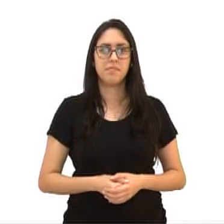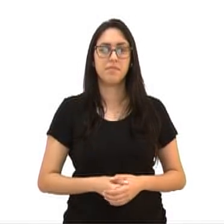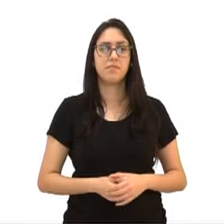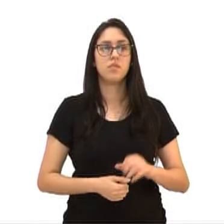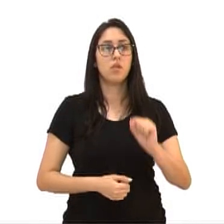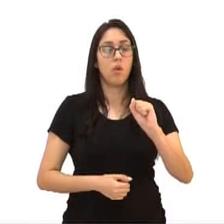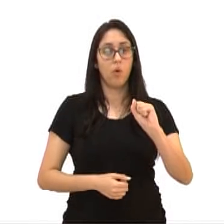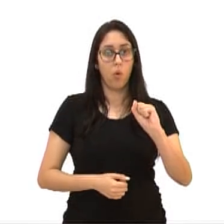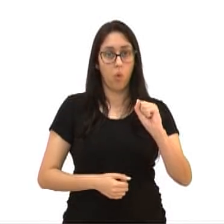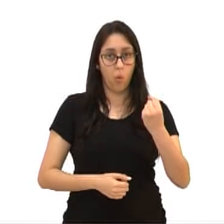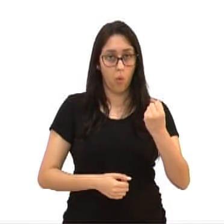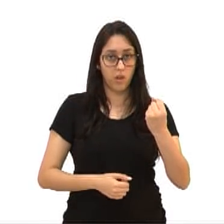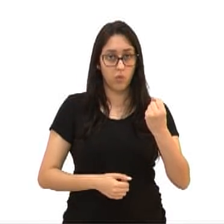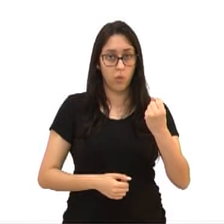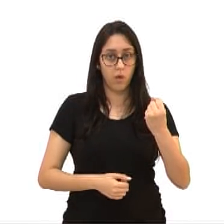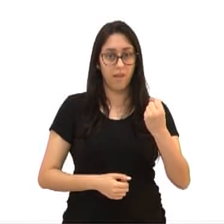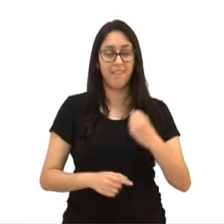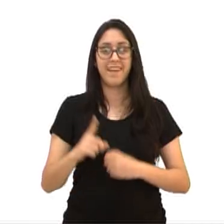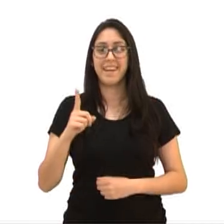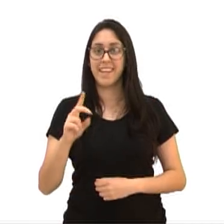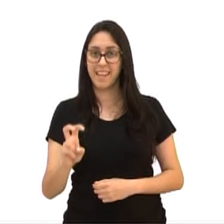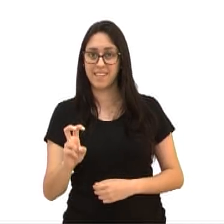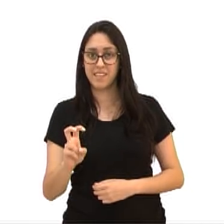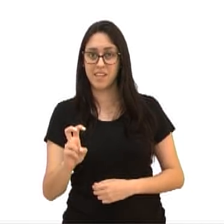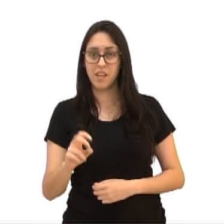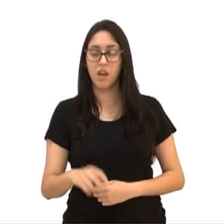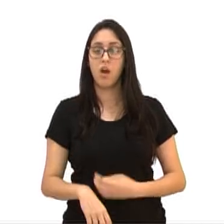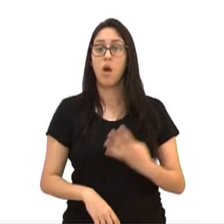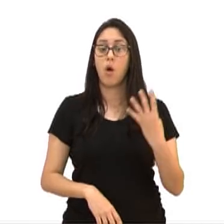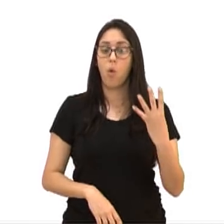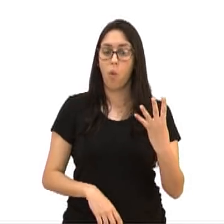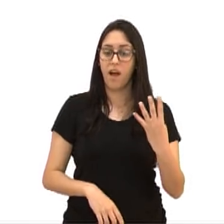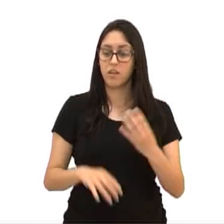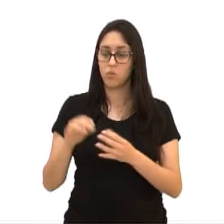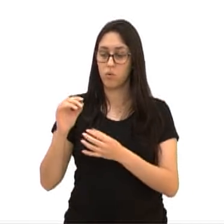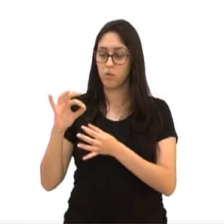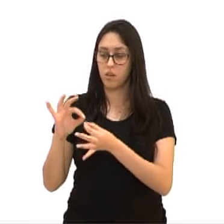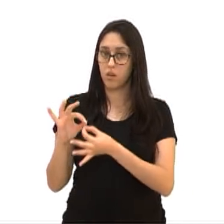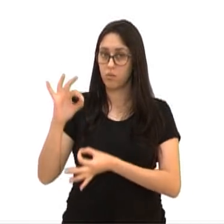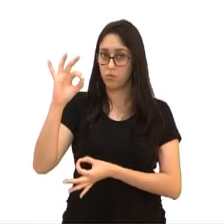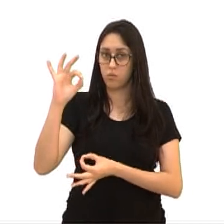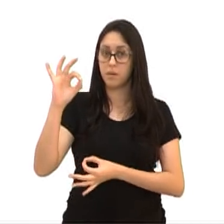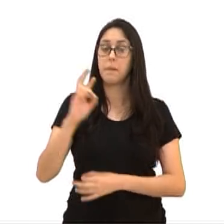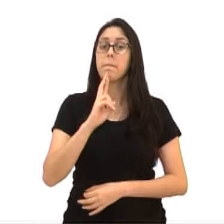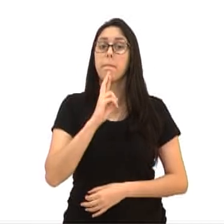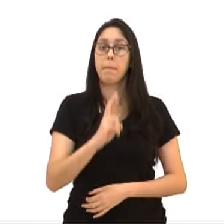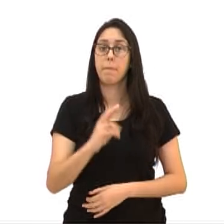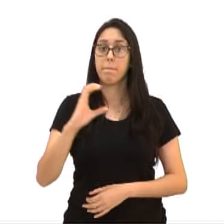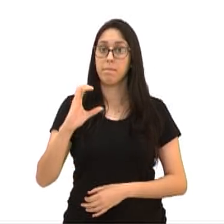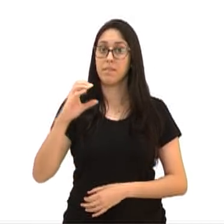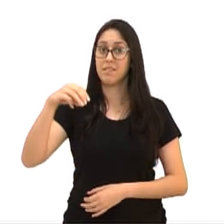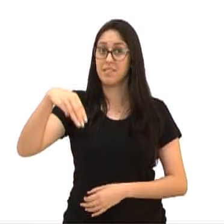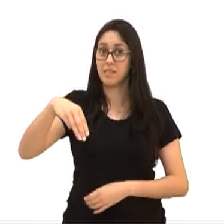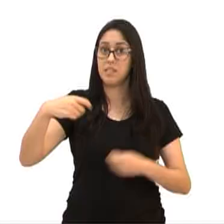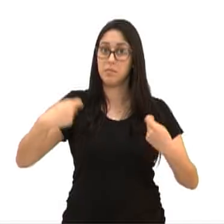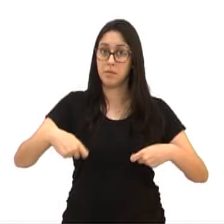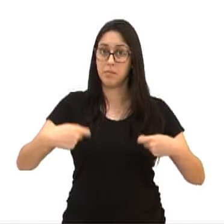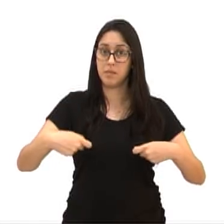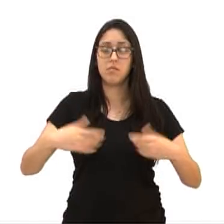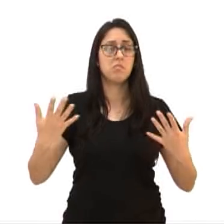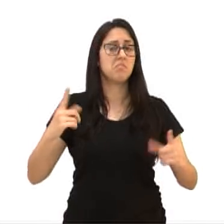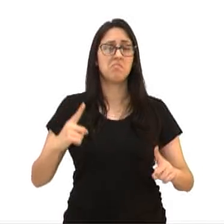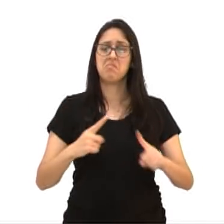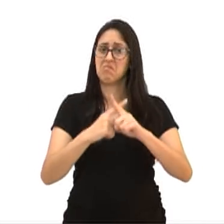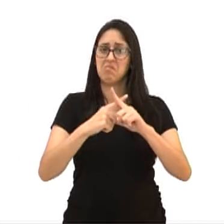8 por 15 por 4 de altura. Todas estão em centímetros também. Então, basta multiplicar. Olha lá,